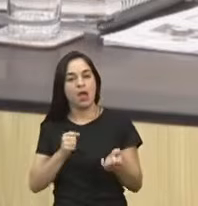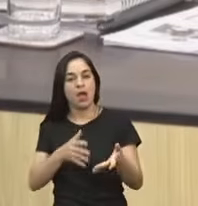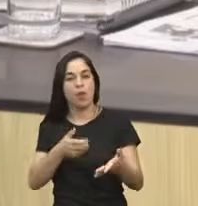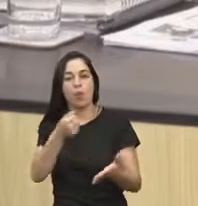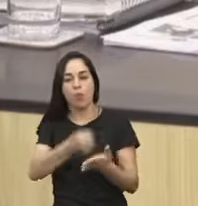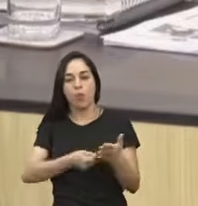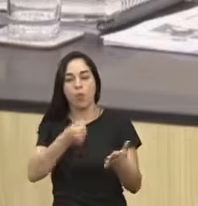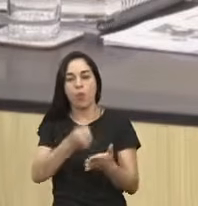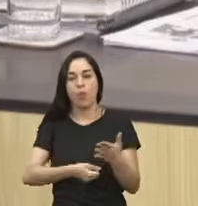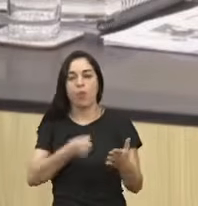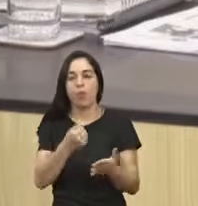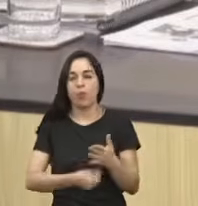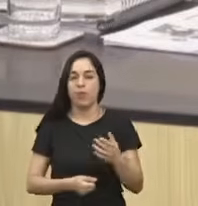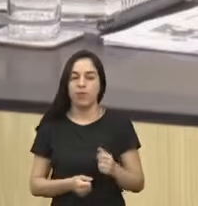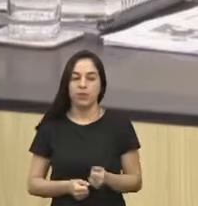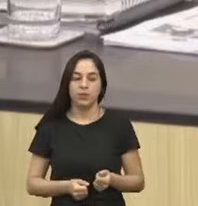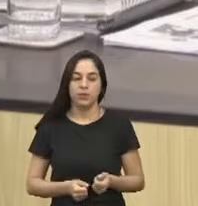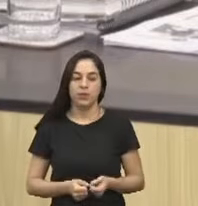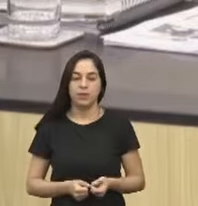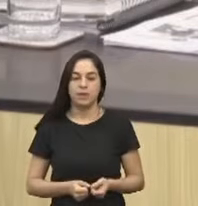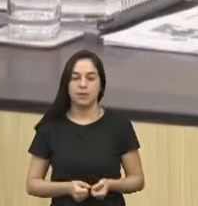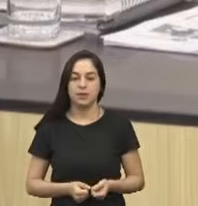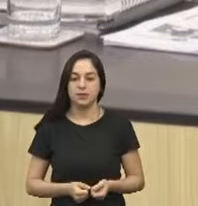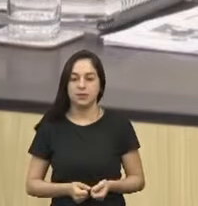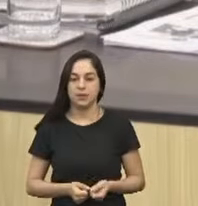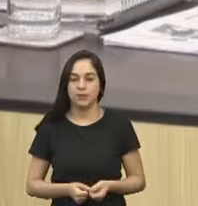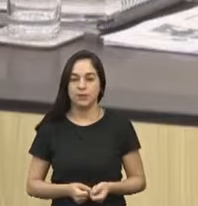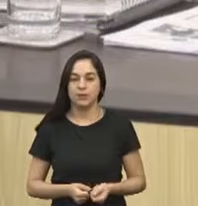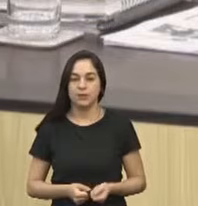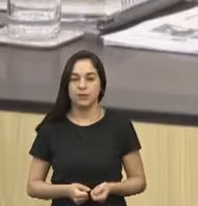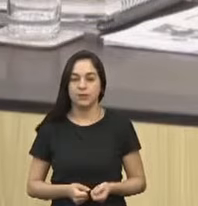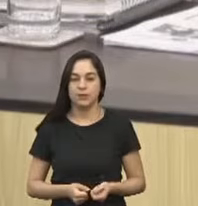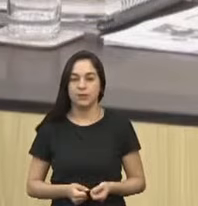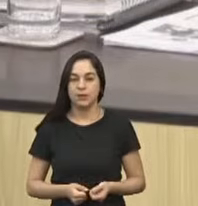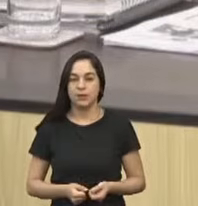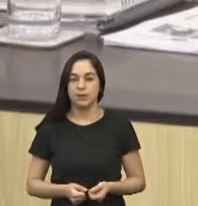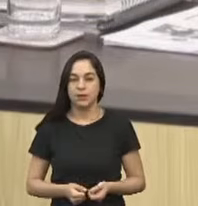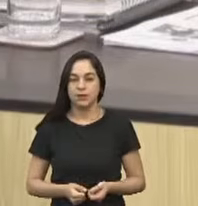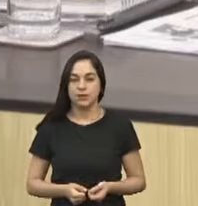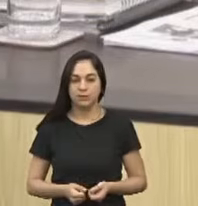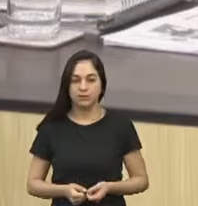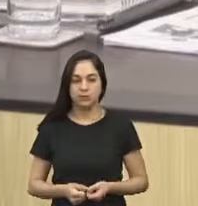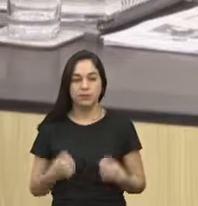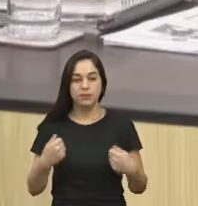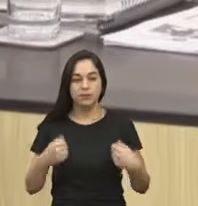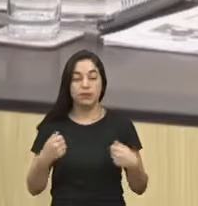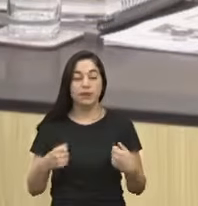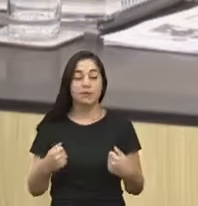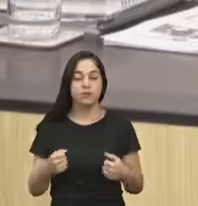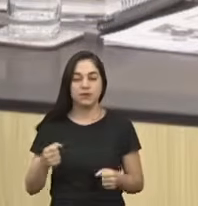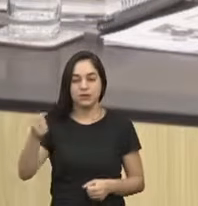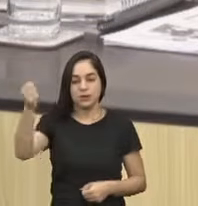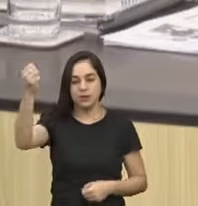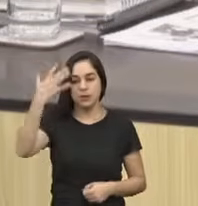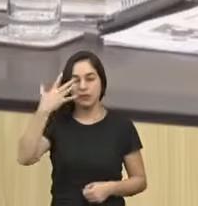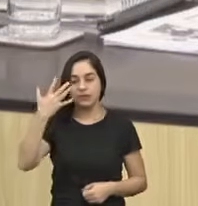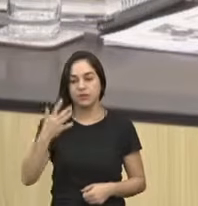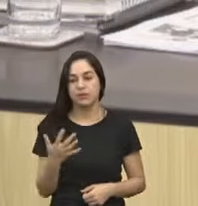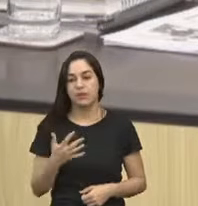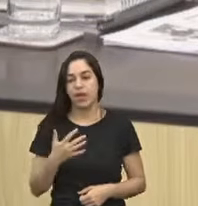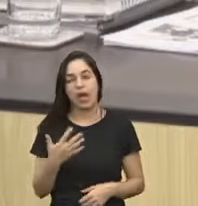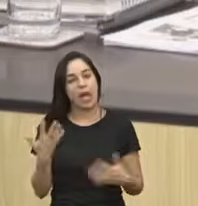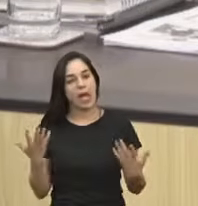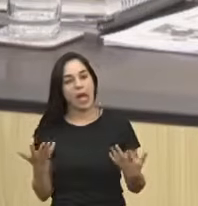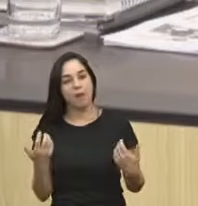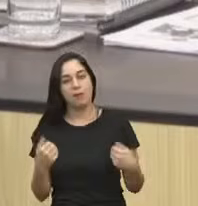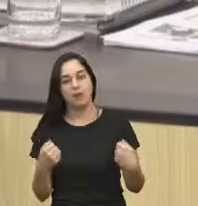não tenha aí bairros sendo construídos e a gente já está recebendo. Preciso de luz, mas, meu senhor, a luz o senhor tem